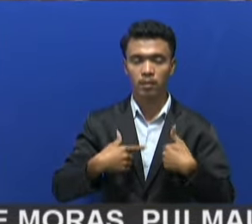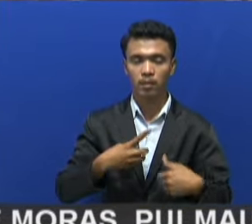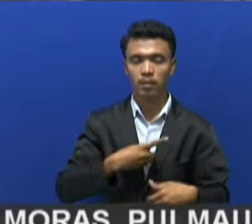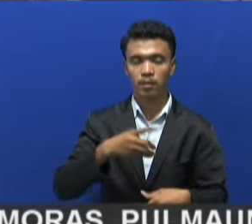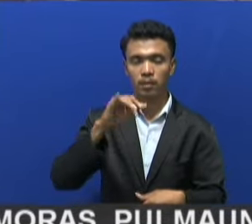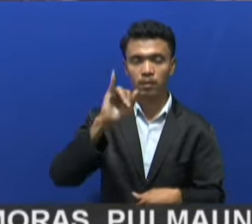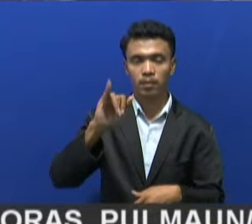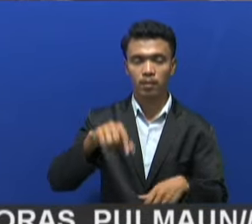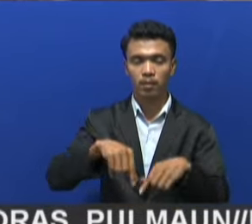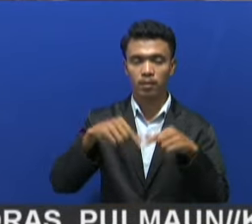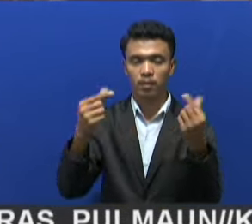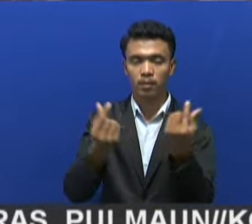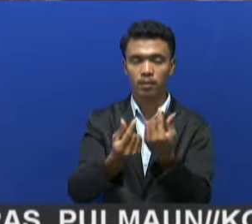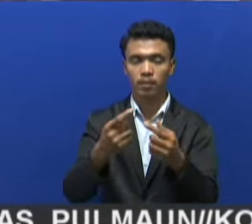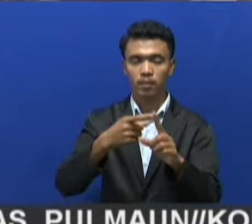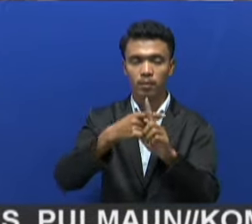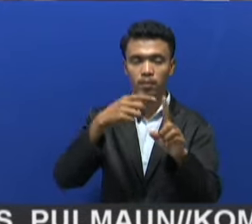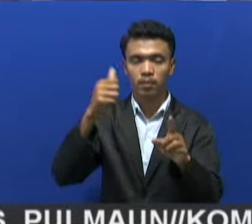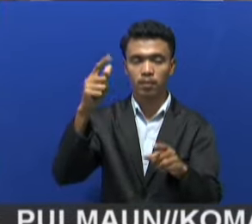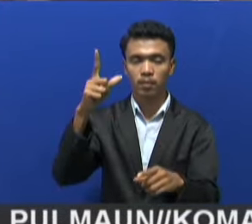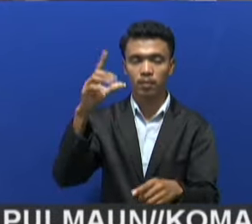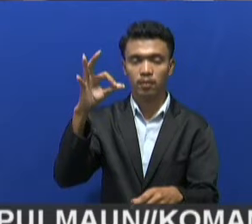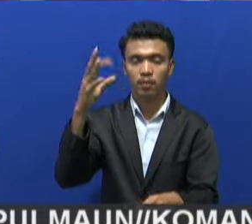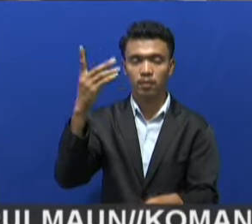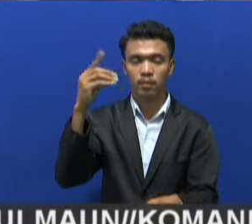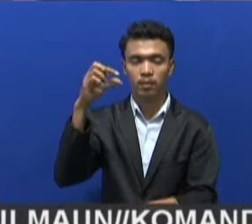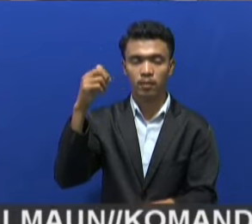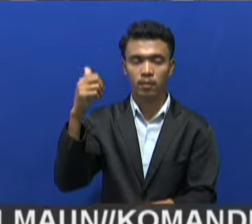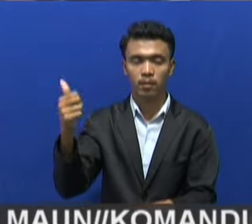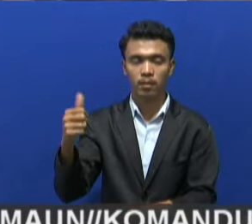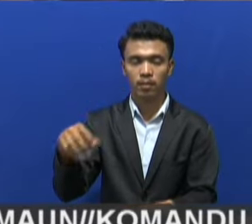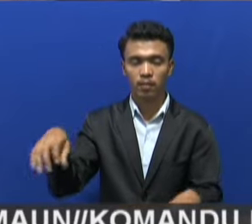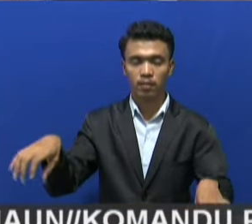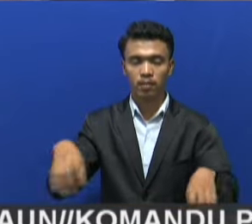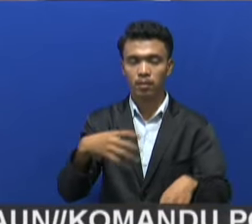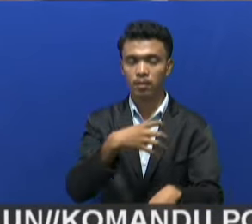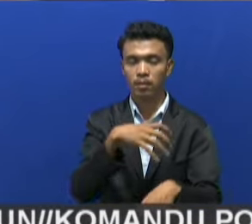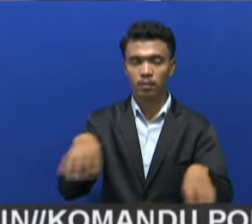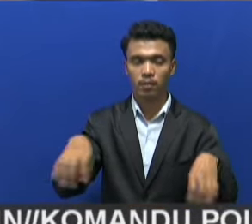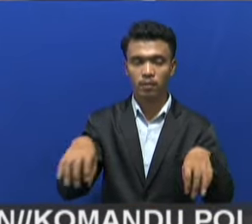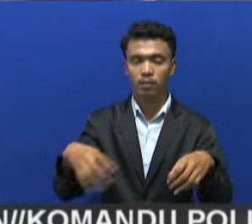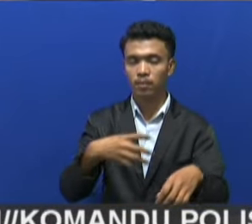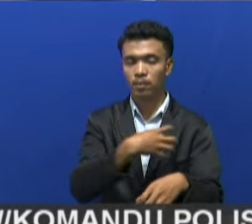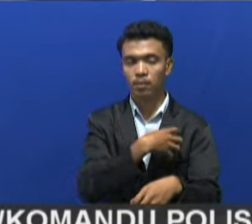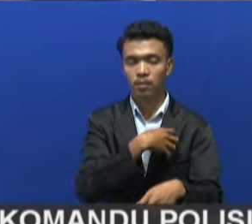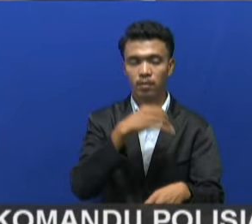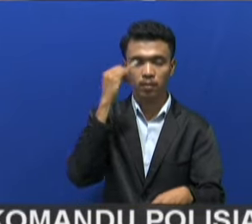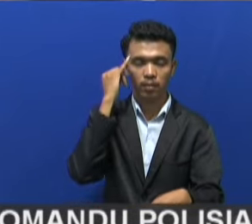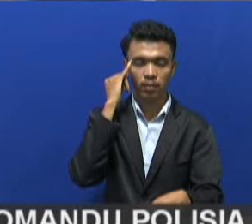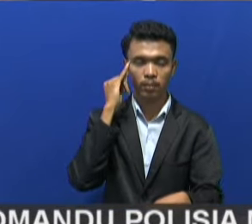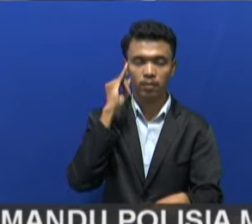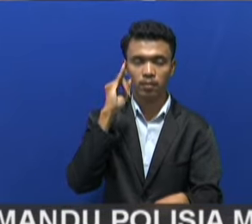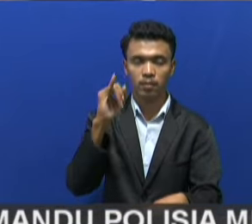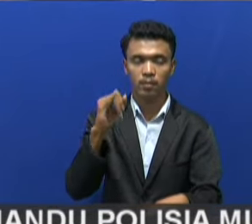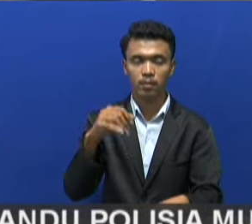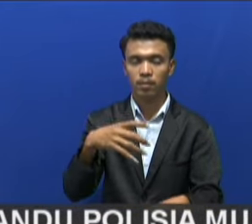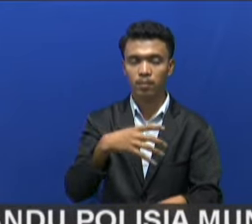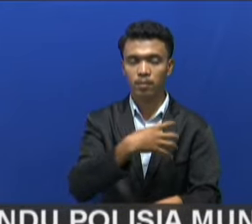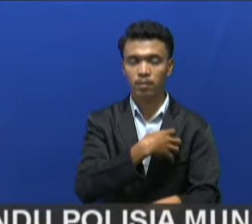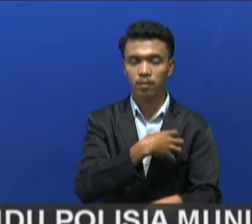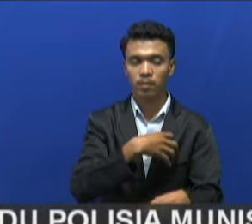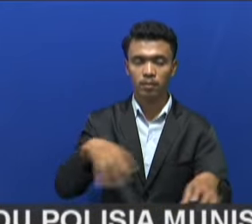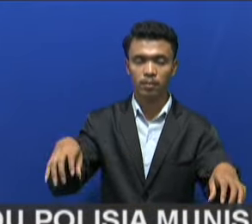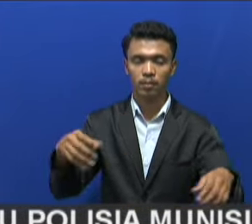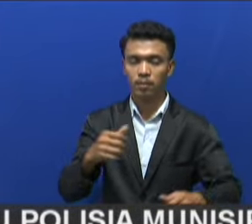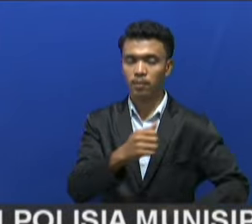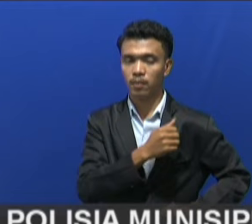Equipa conjunta composta por Rússia Alfândega, Serviço de Informação Polícia, Serviço de Informação Militar, no Serviço